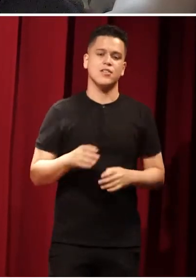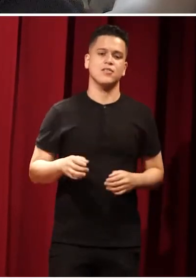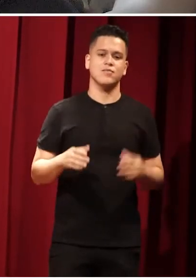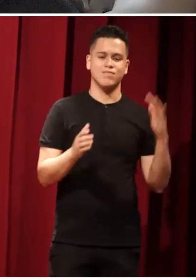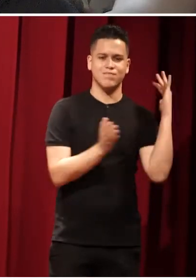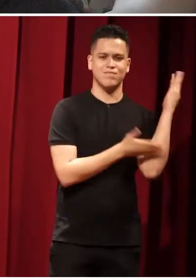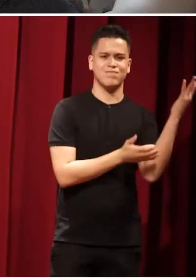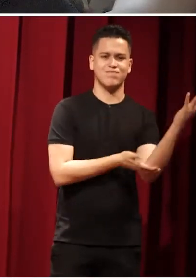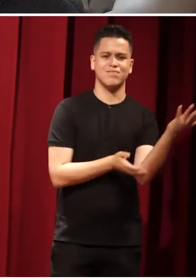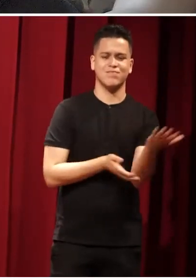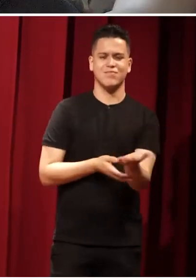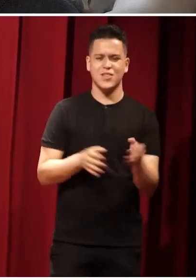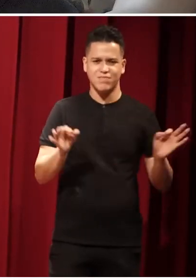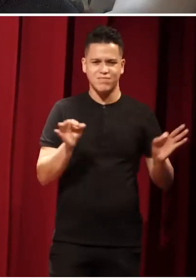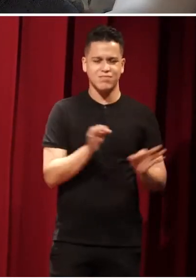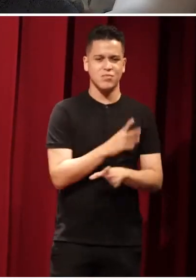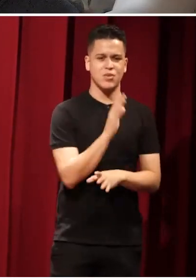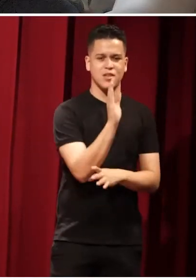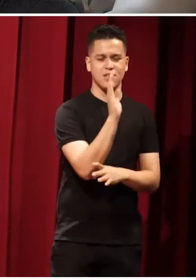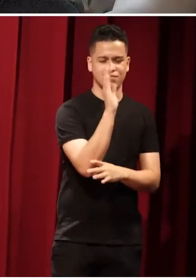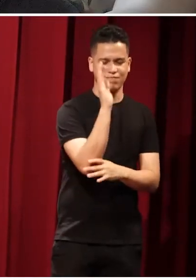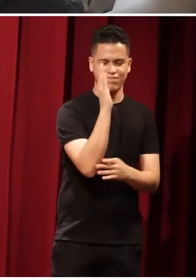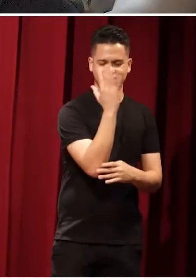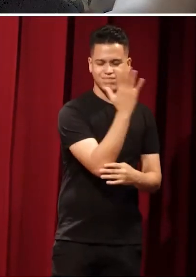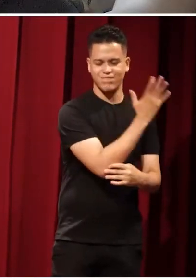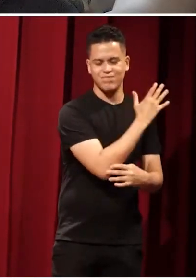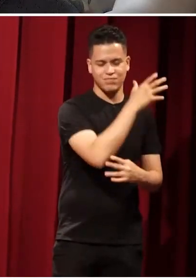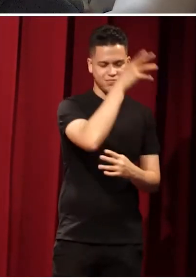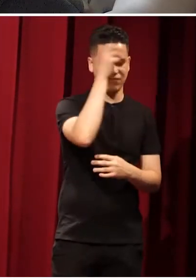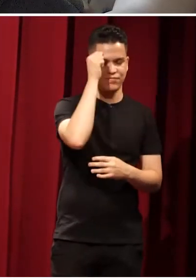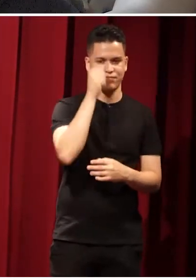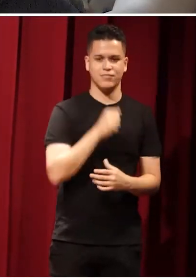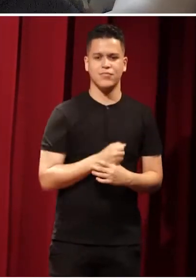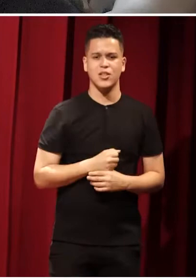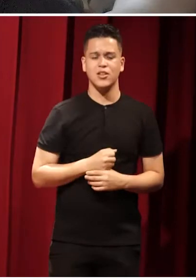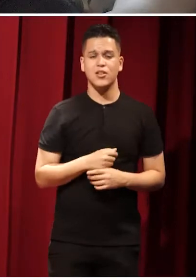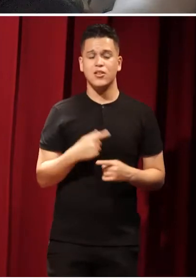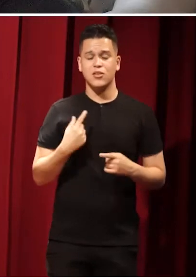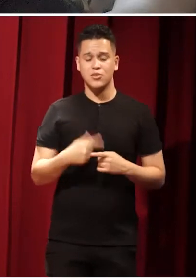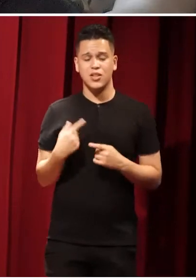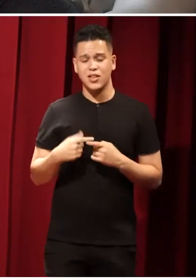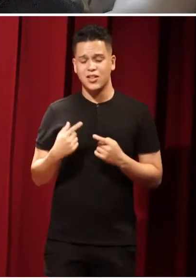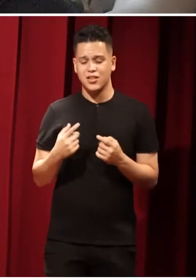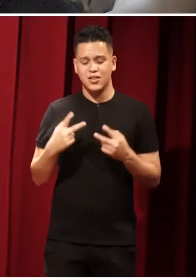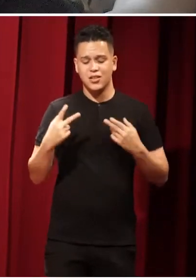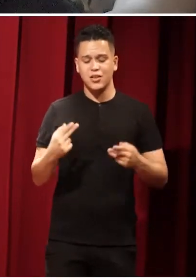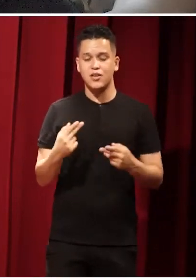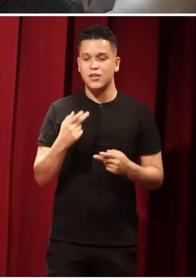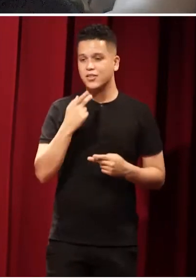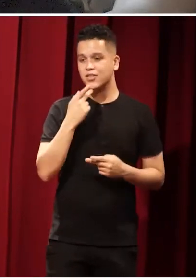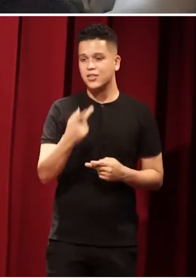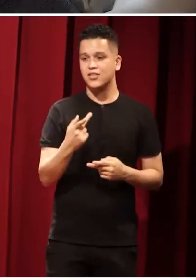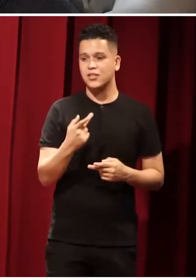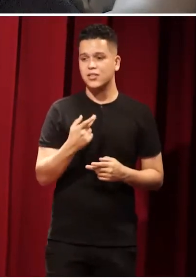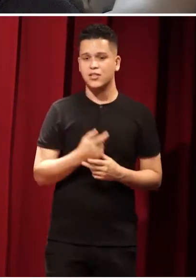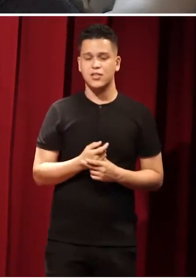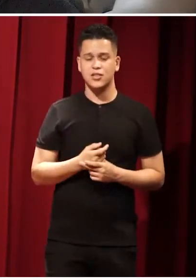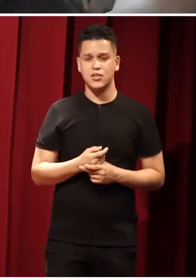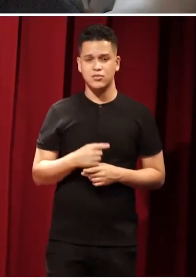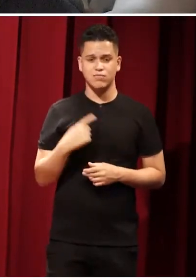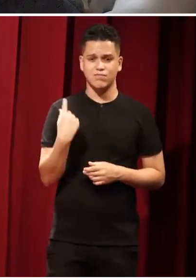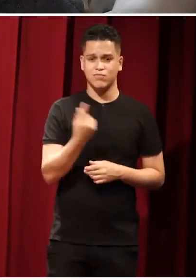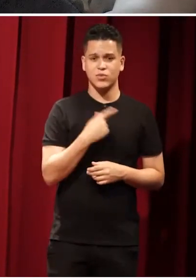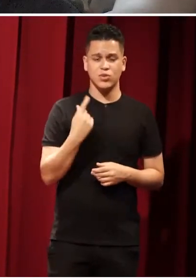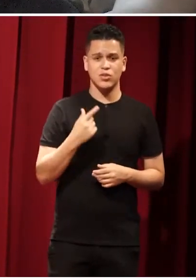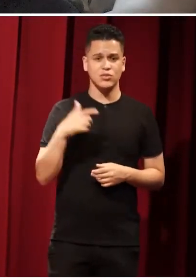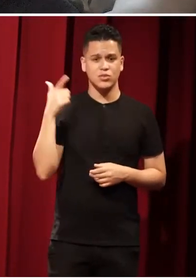da Amazônia? Porque, como você colocou agora, manter a floresta em pé